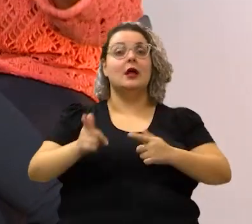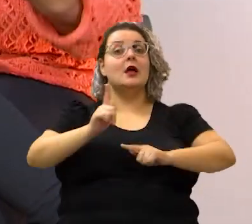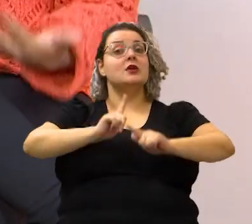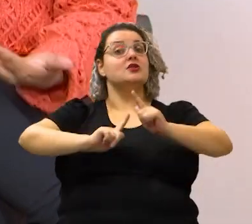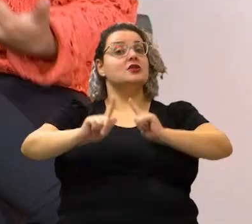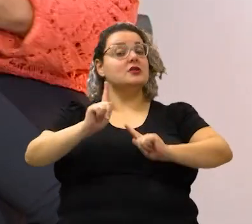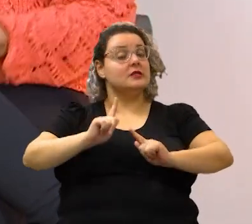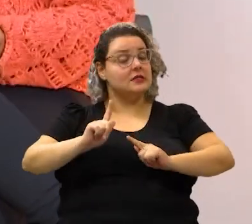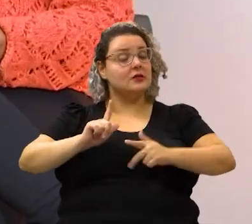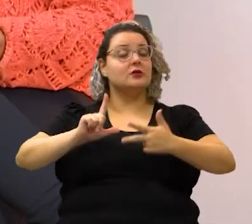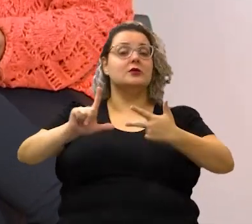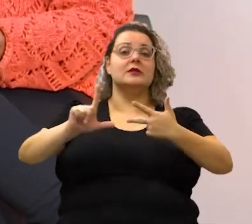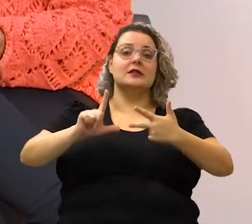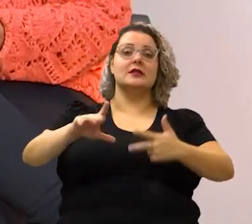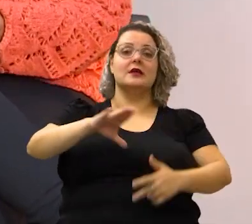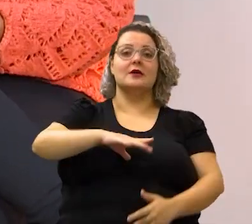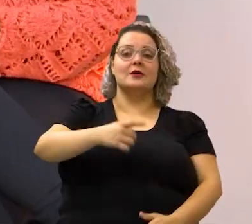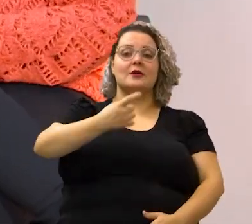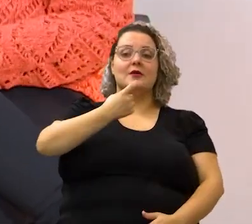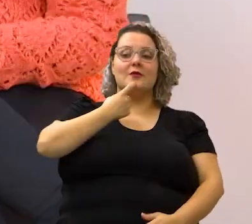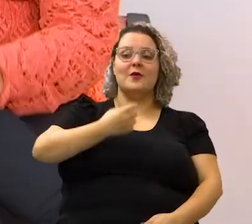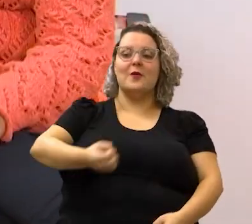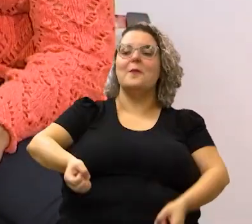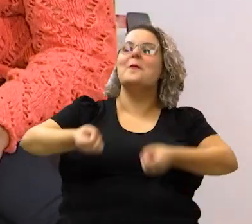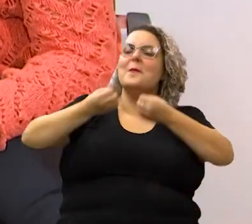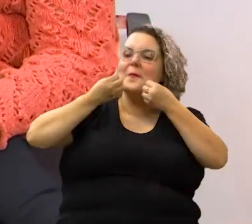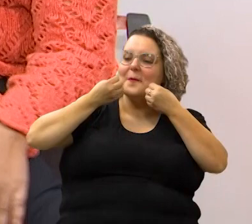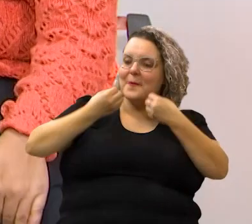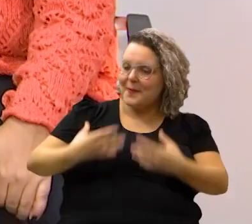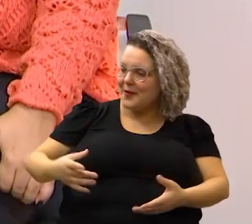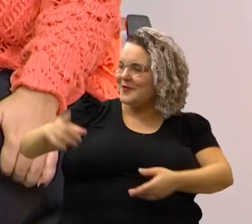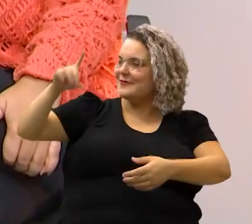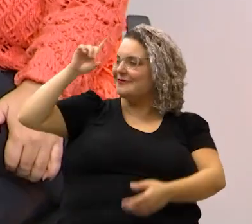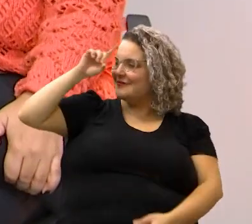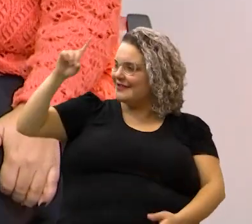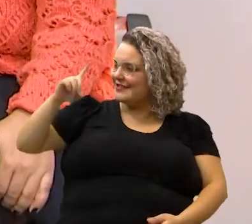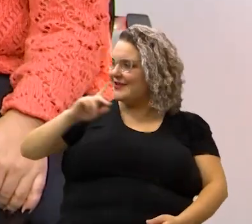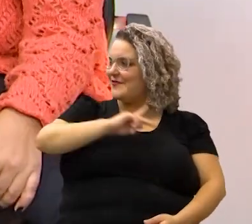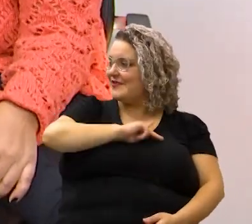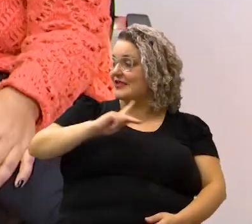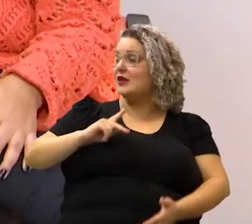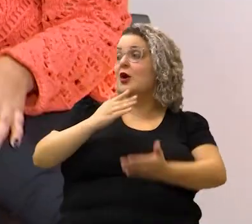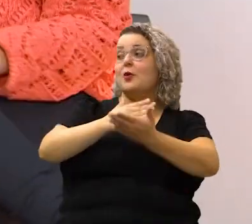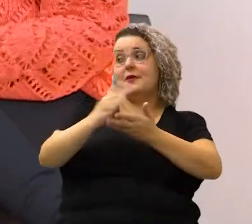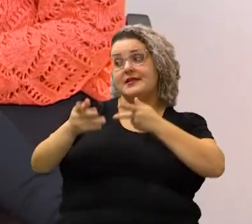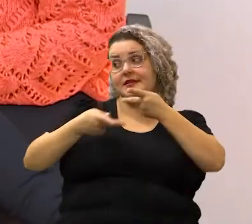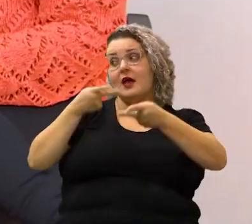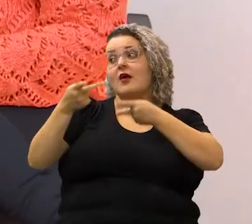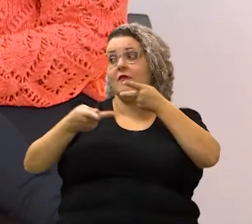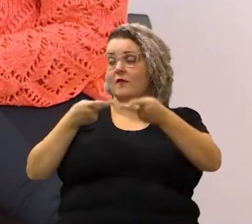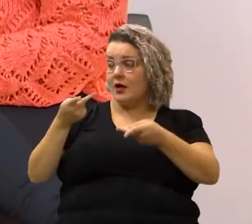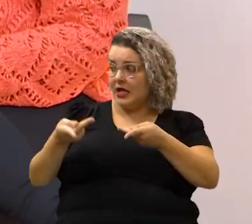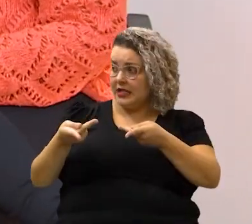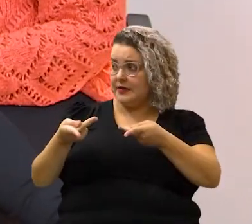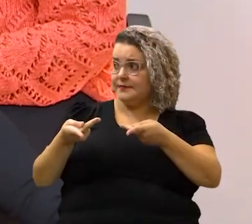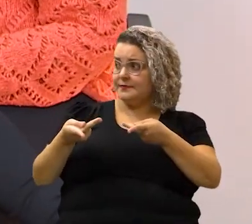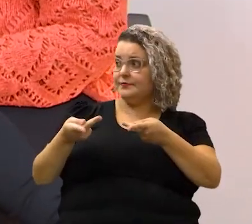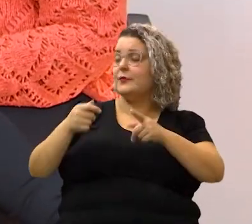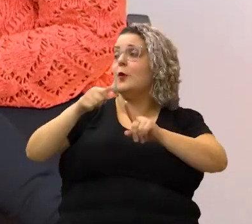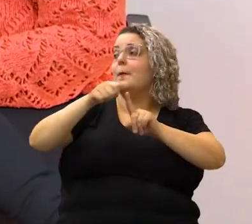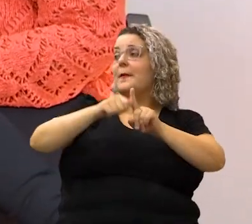da gestão do Legislativo campineiro Bom dia presidente e a gente já vai começar falando aí